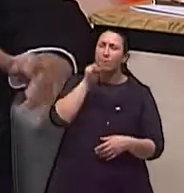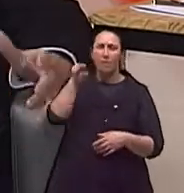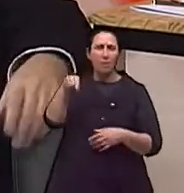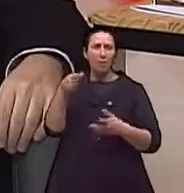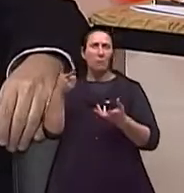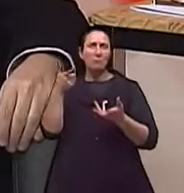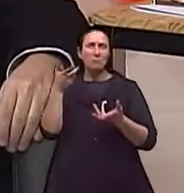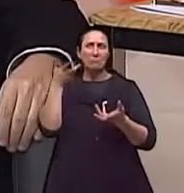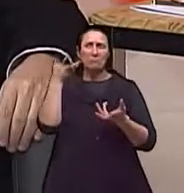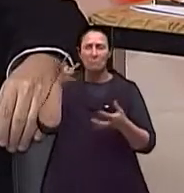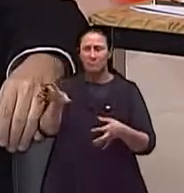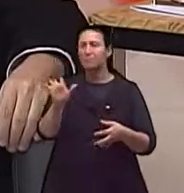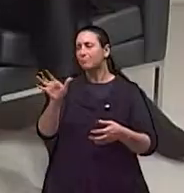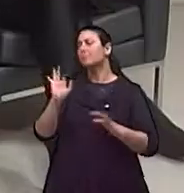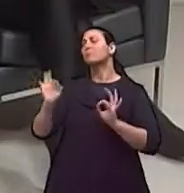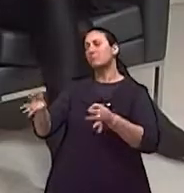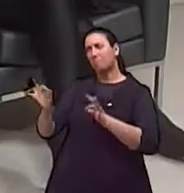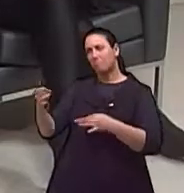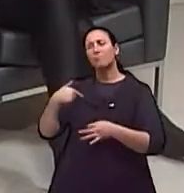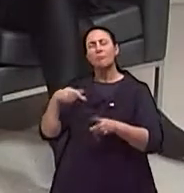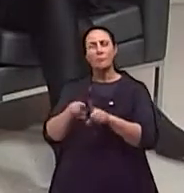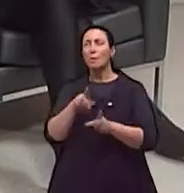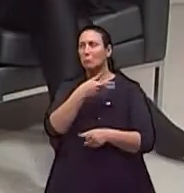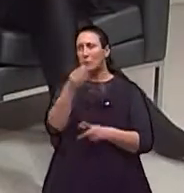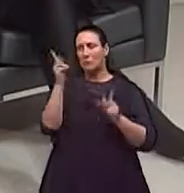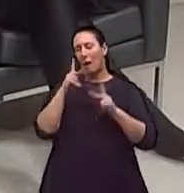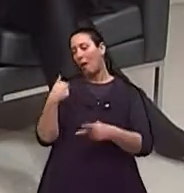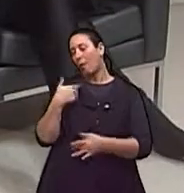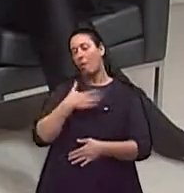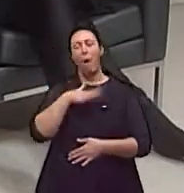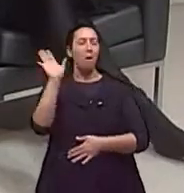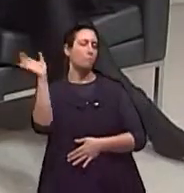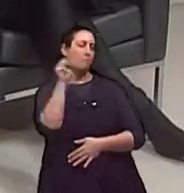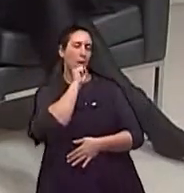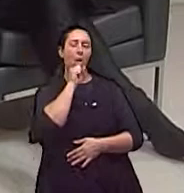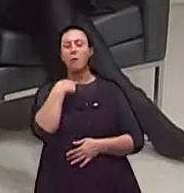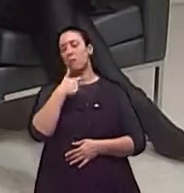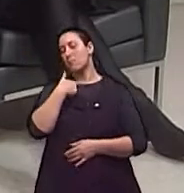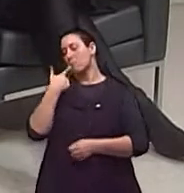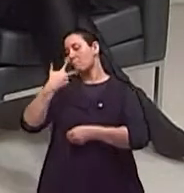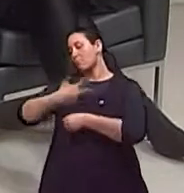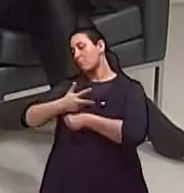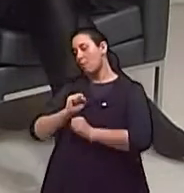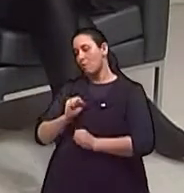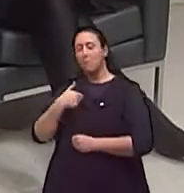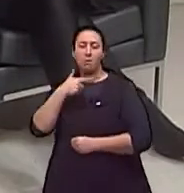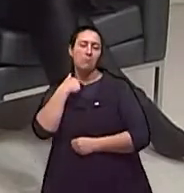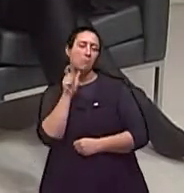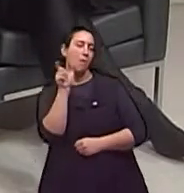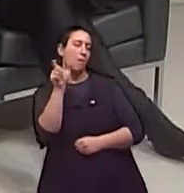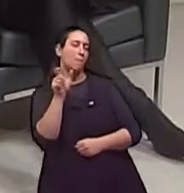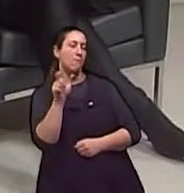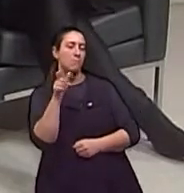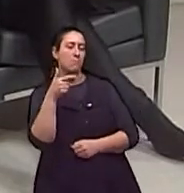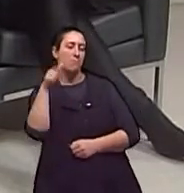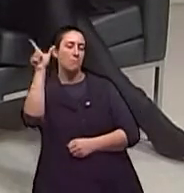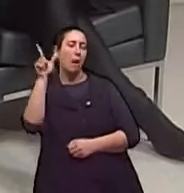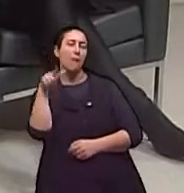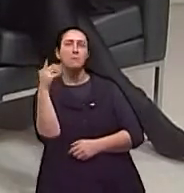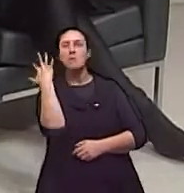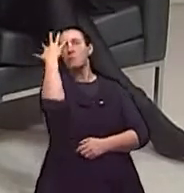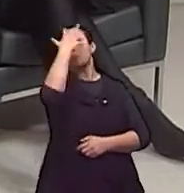nisso que bom eu partilho com o senhor tem gente que gosta de terceira idade a a a a mais bonita